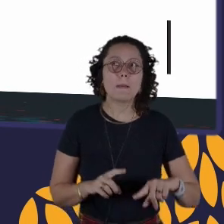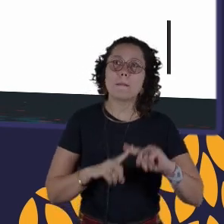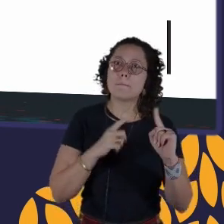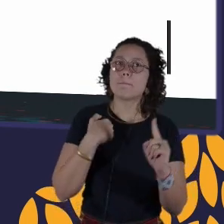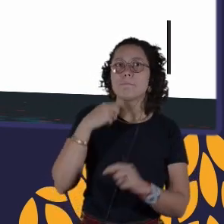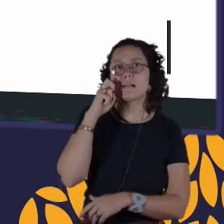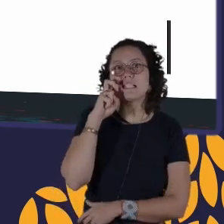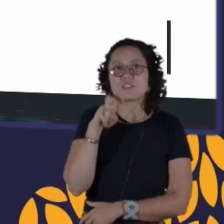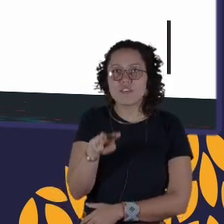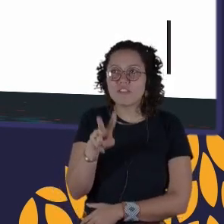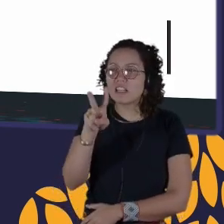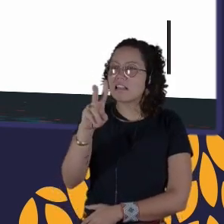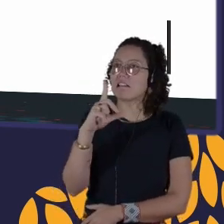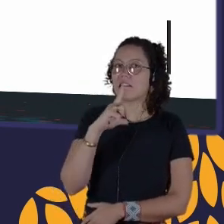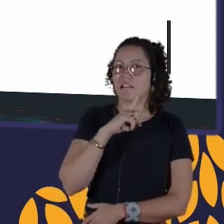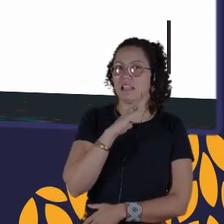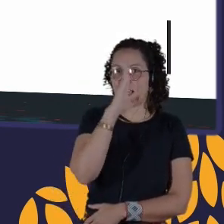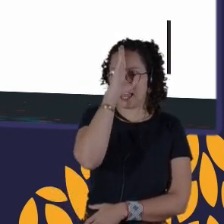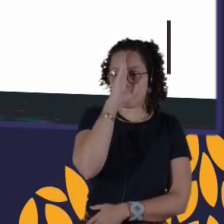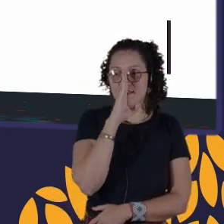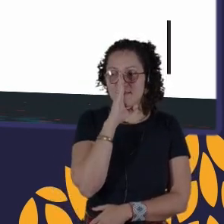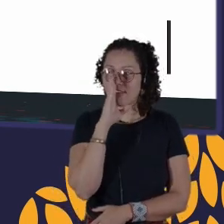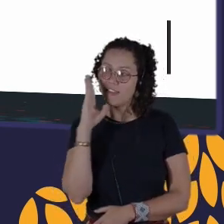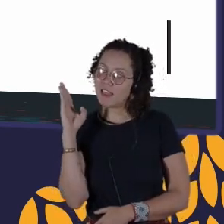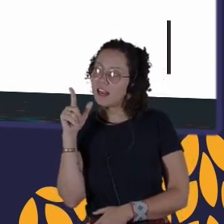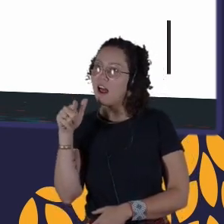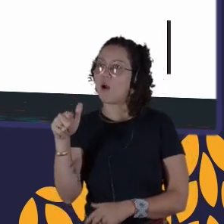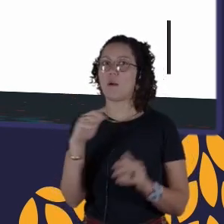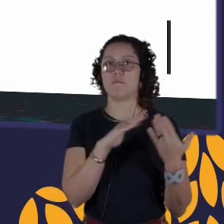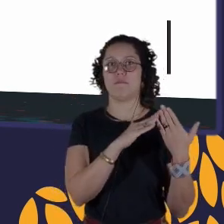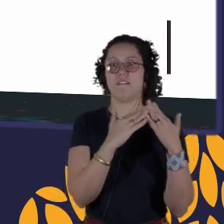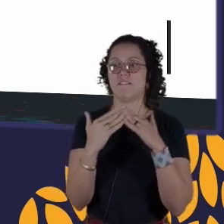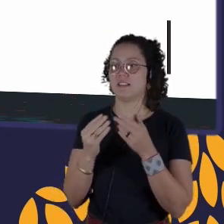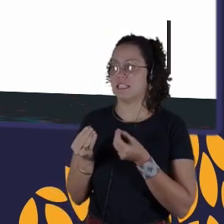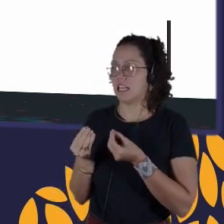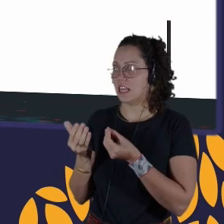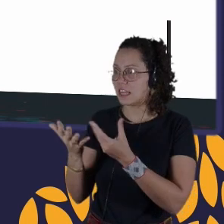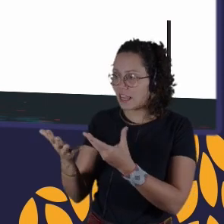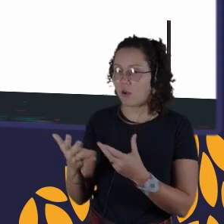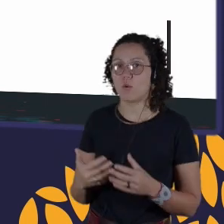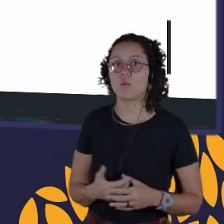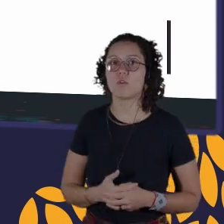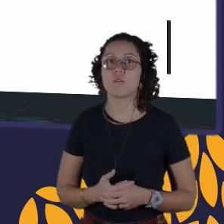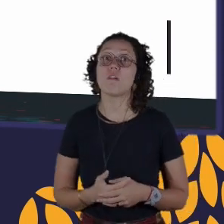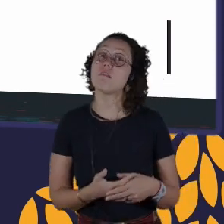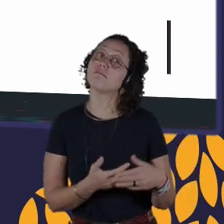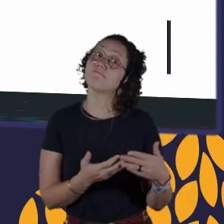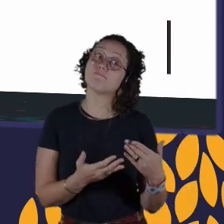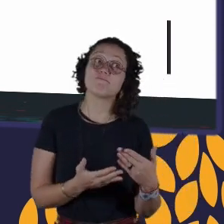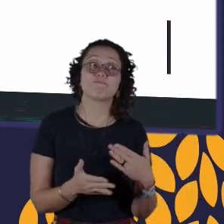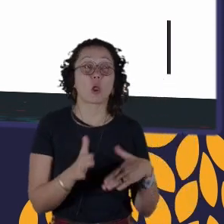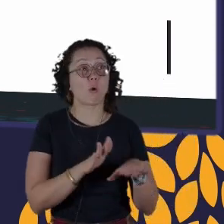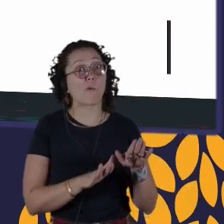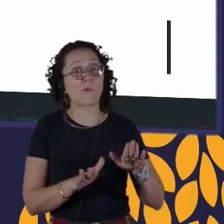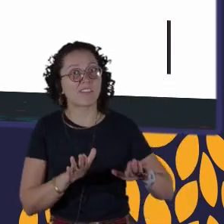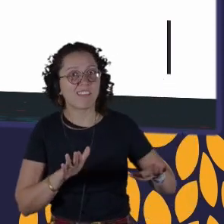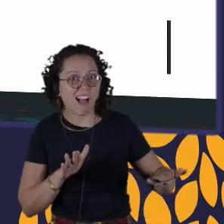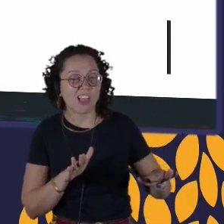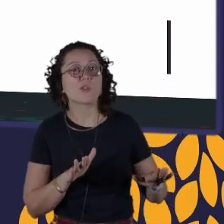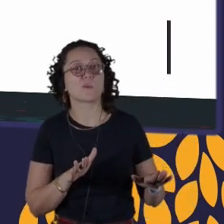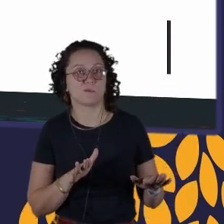esclerose lateral amiotrófica, minha vizinha produz e deu para ele, mas agora tem pneumopatia.